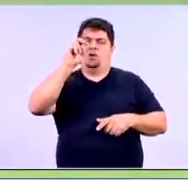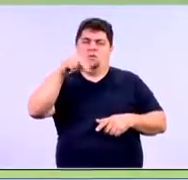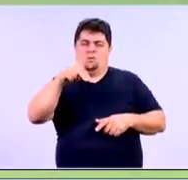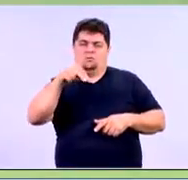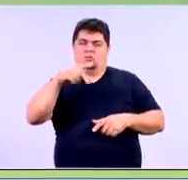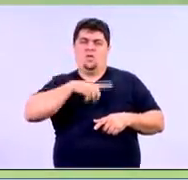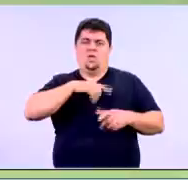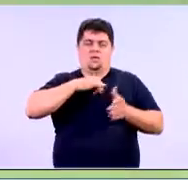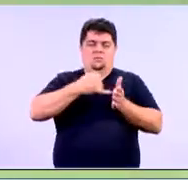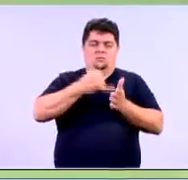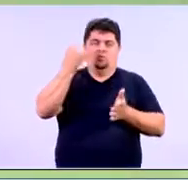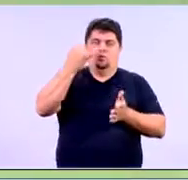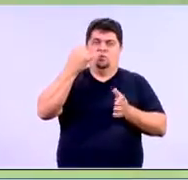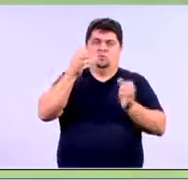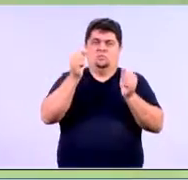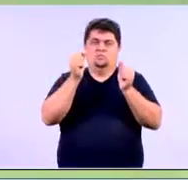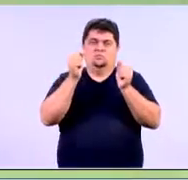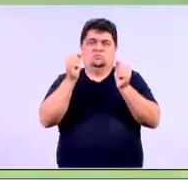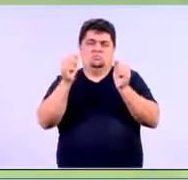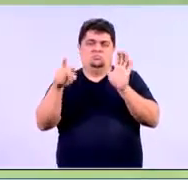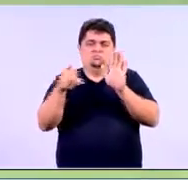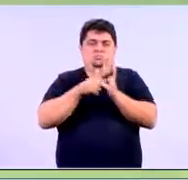de Previdência de Rondônia.